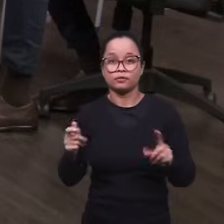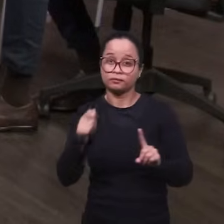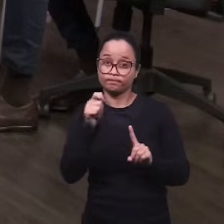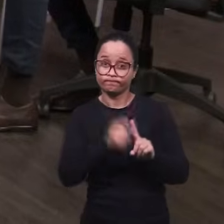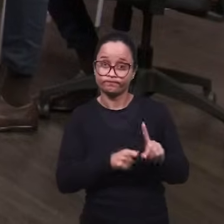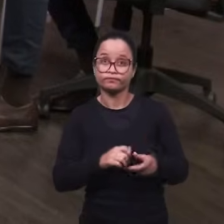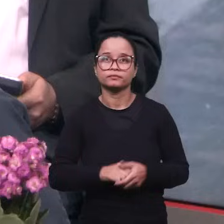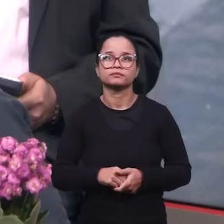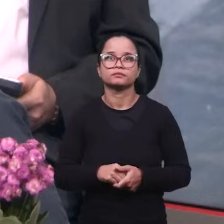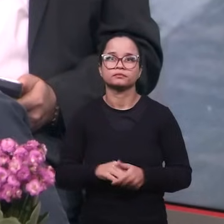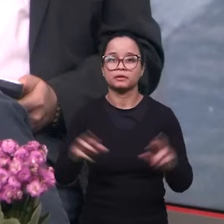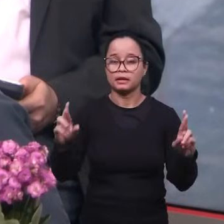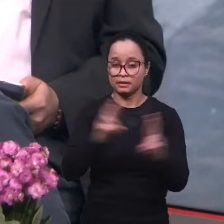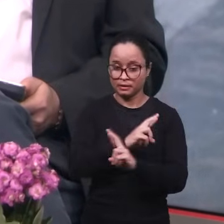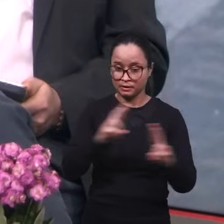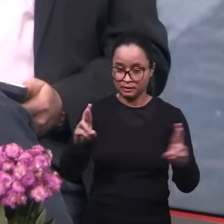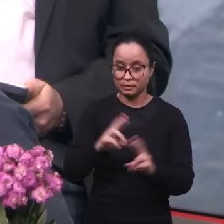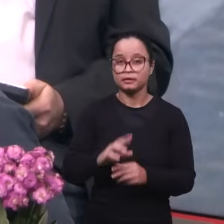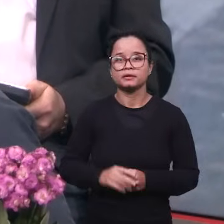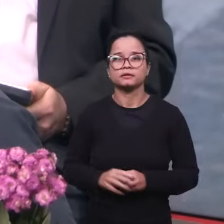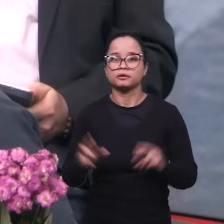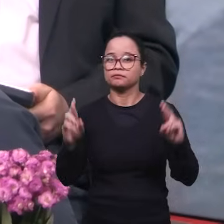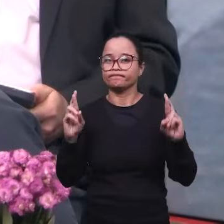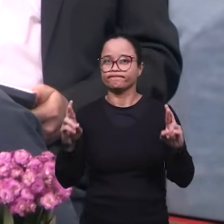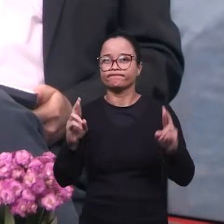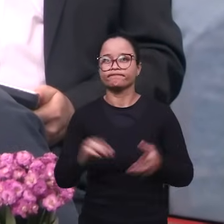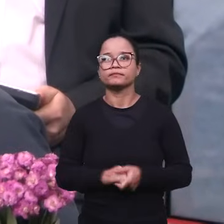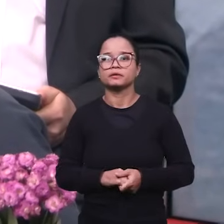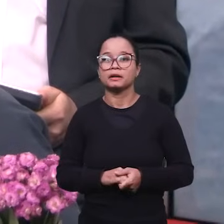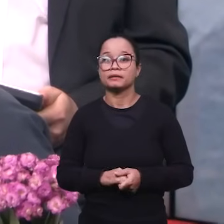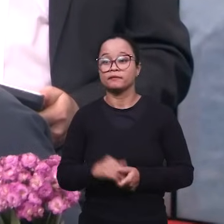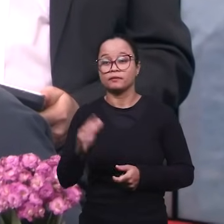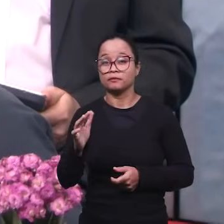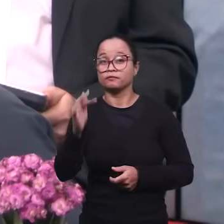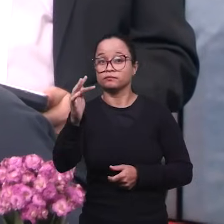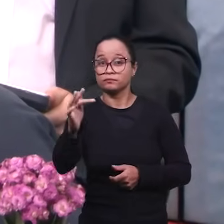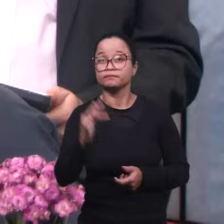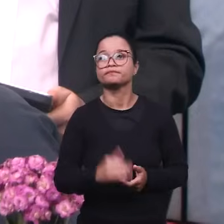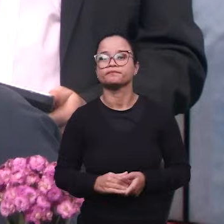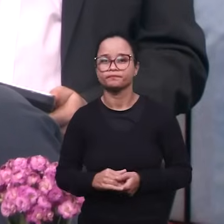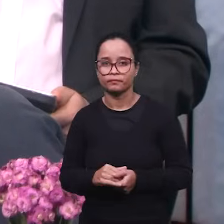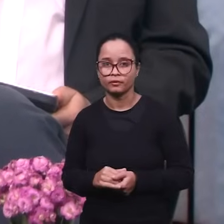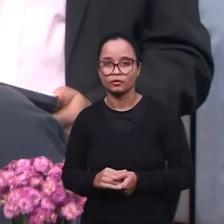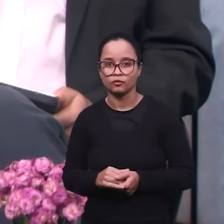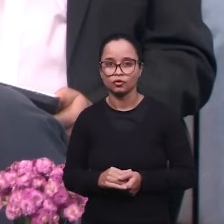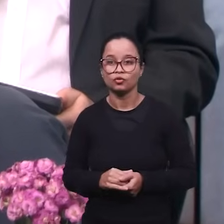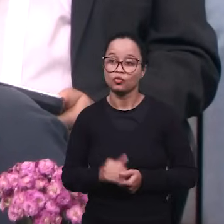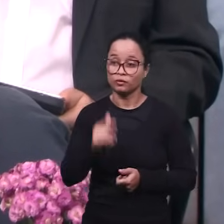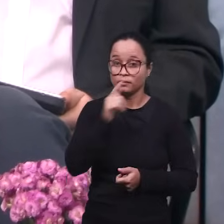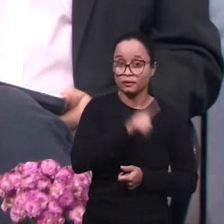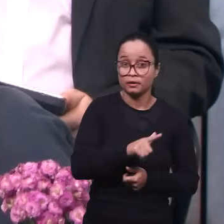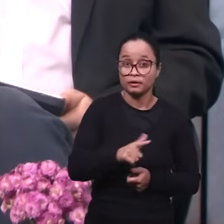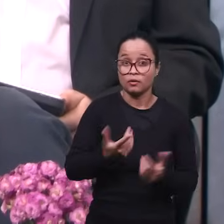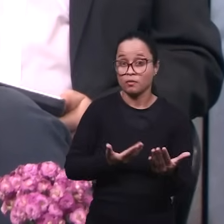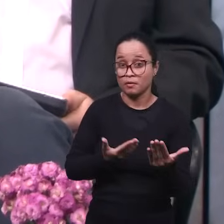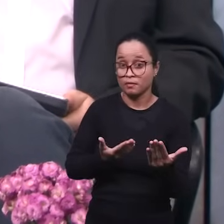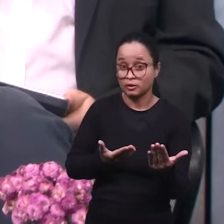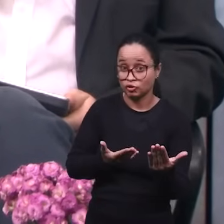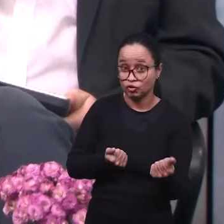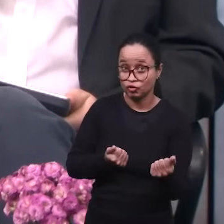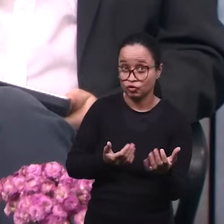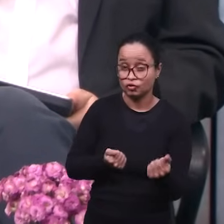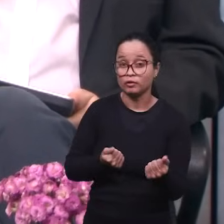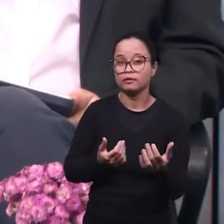depósito em relação à expectativa de retirada lá na frente, quanto mais jovem, ou seja, quanto mais tempo,